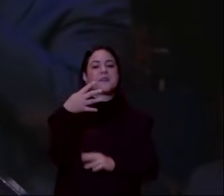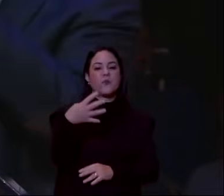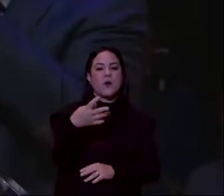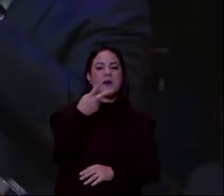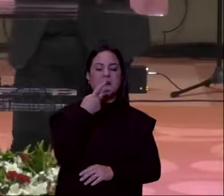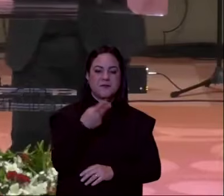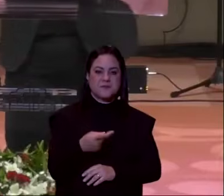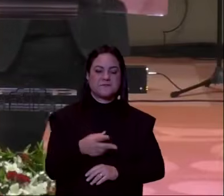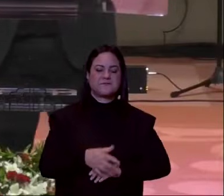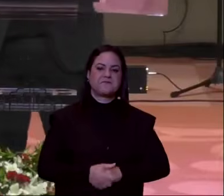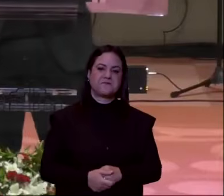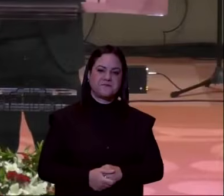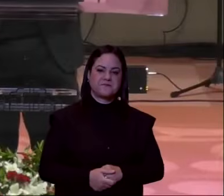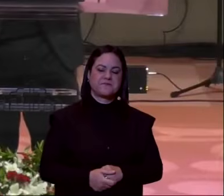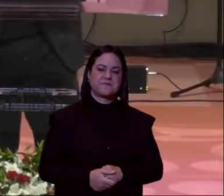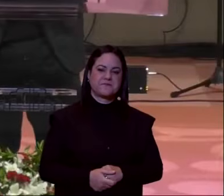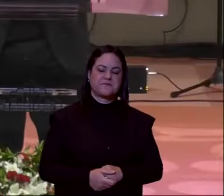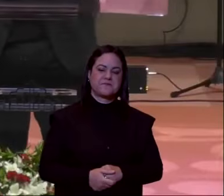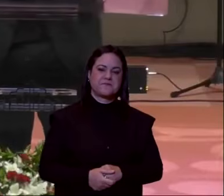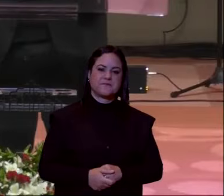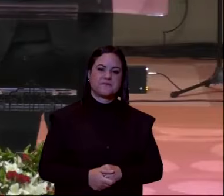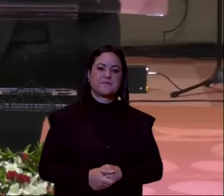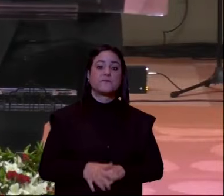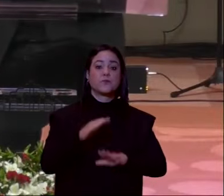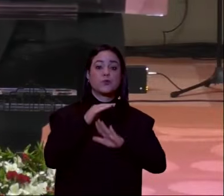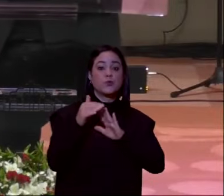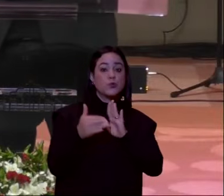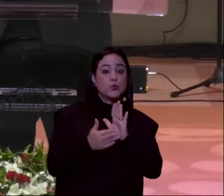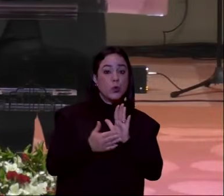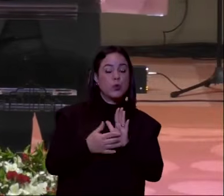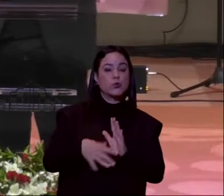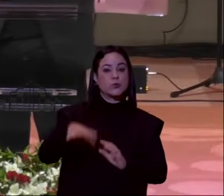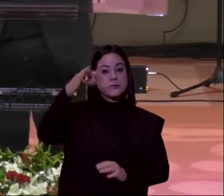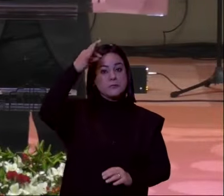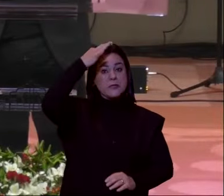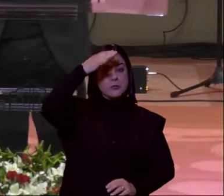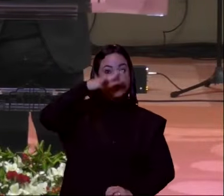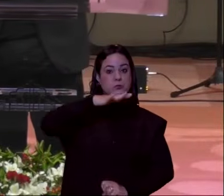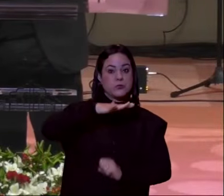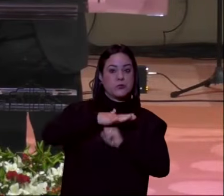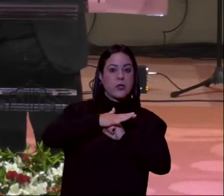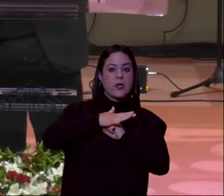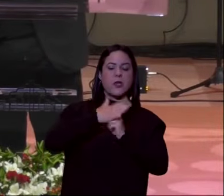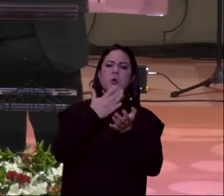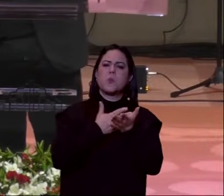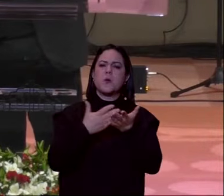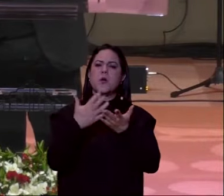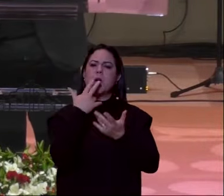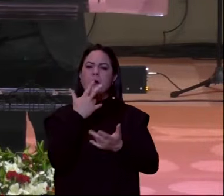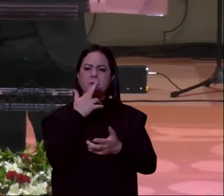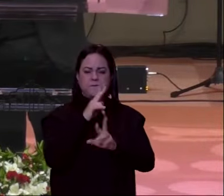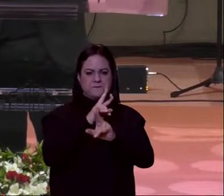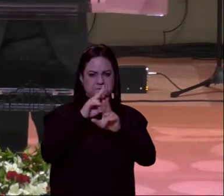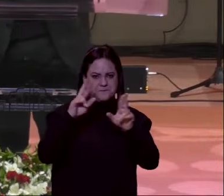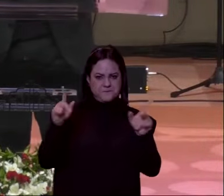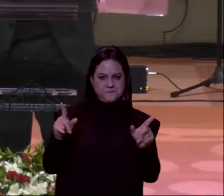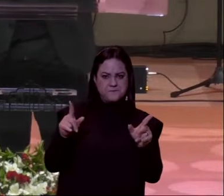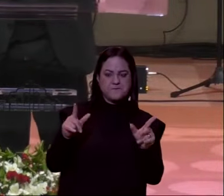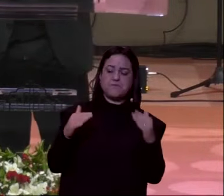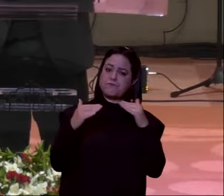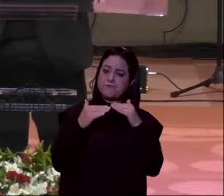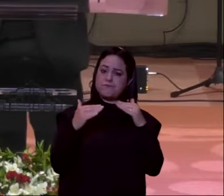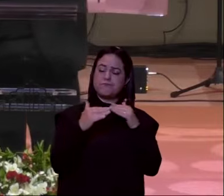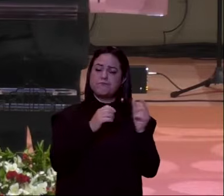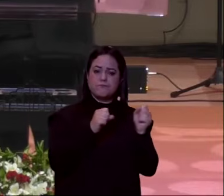4 diz assim: todos ficaram cheios do Espírito Santo e começaram a falar em outras línguas, de acordo com o poder que o Espírito